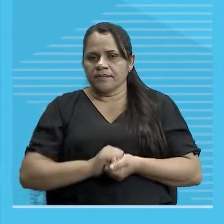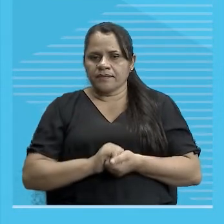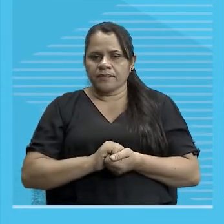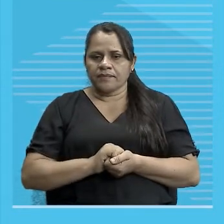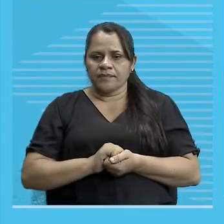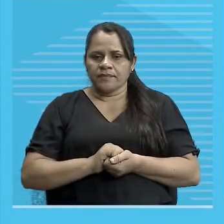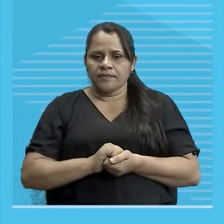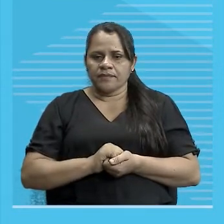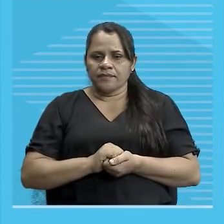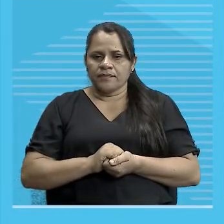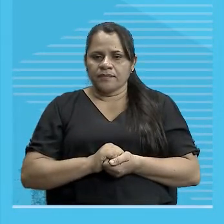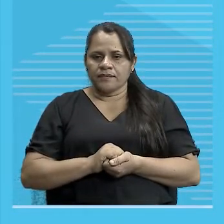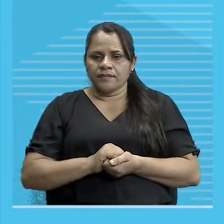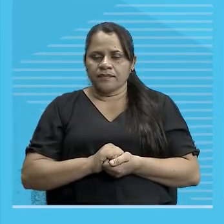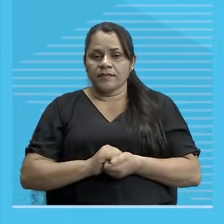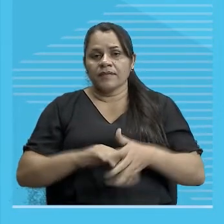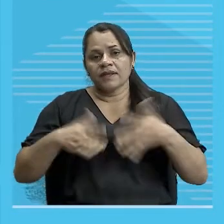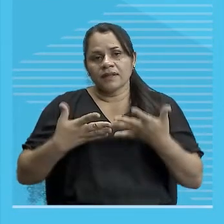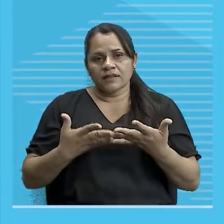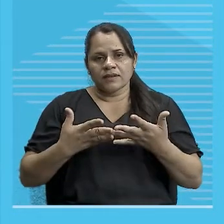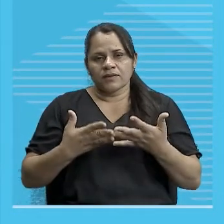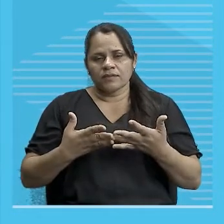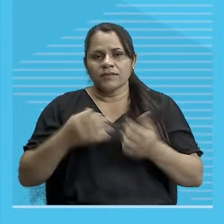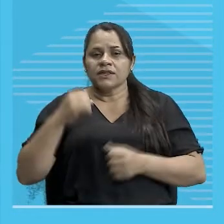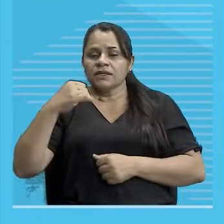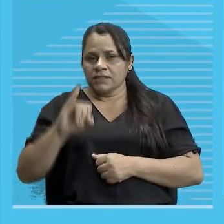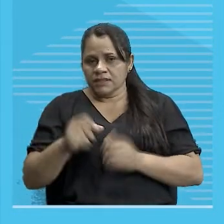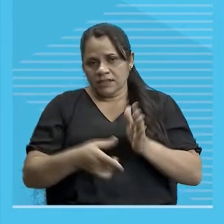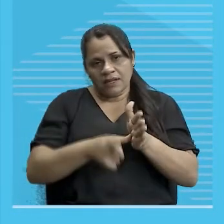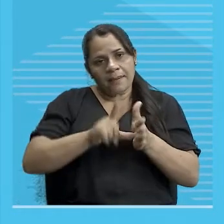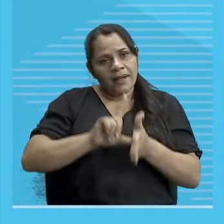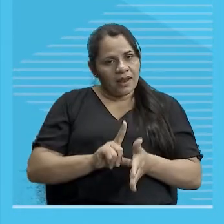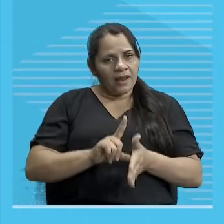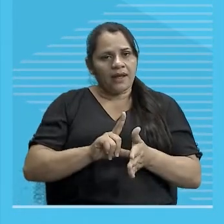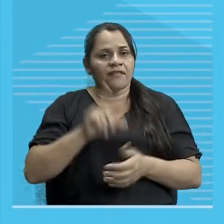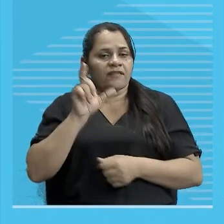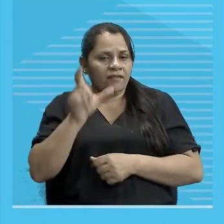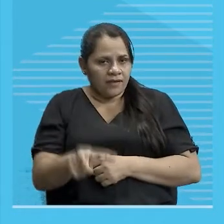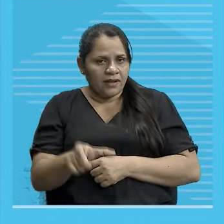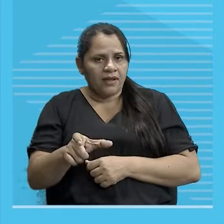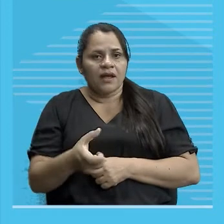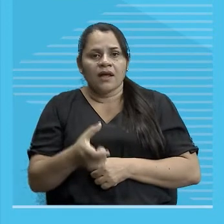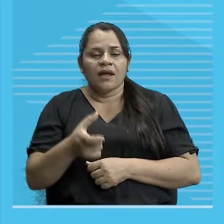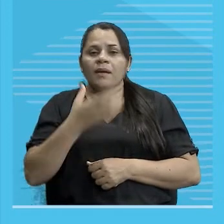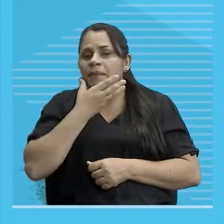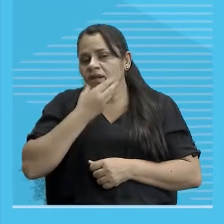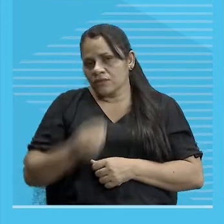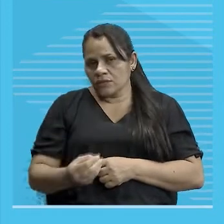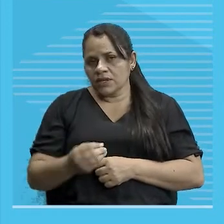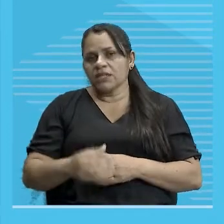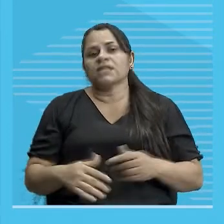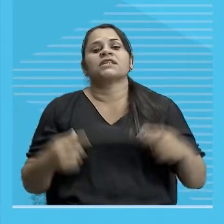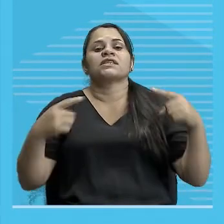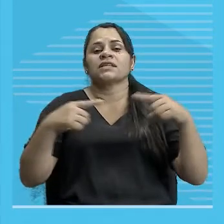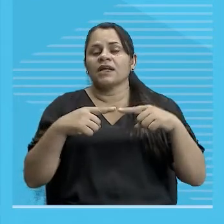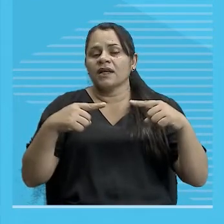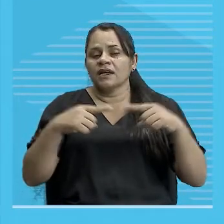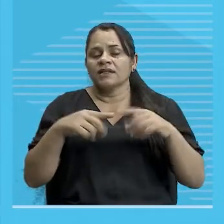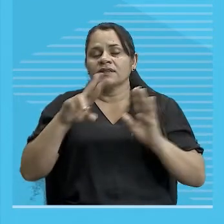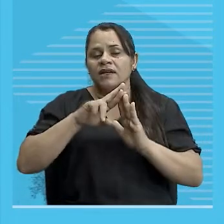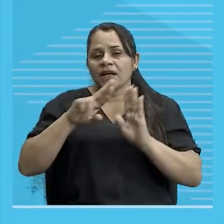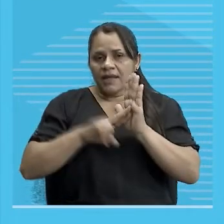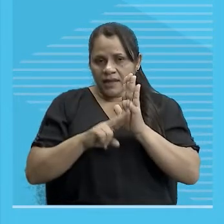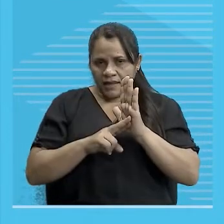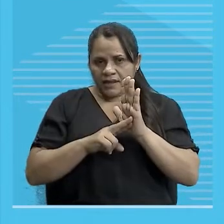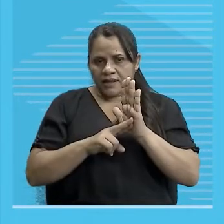vendo? Então, se antes da palavra masculina, nessa combinação que você vê, aliás, nessa regrinha que você